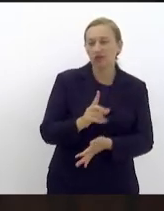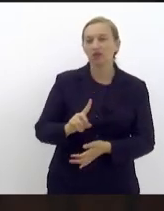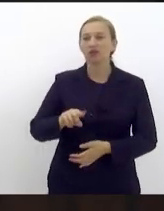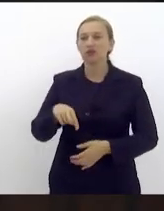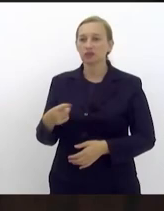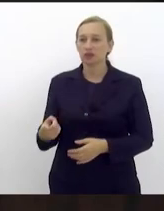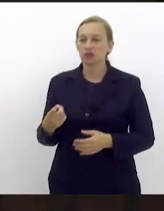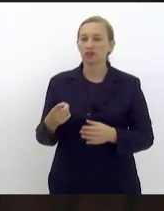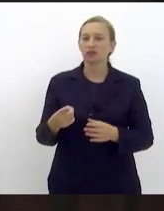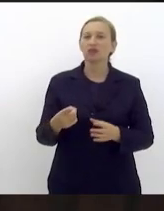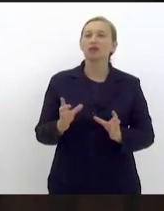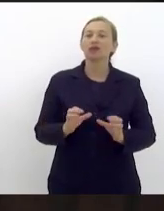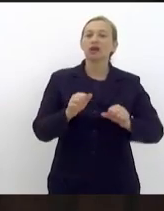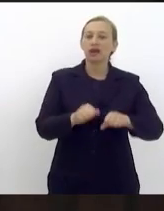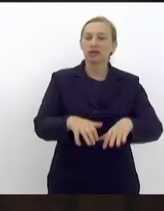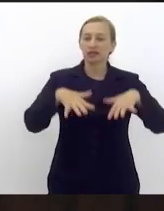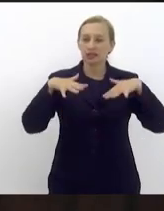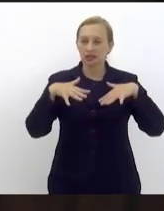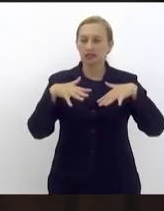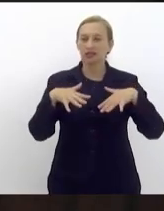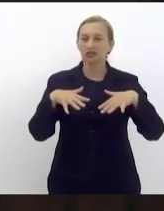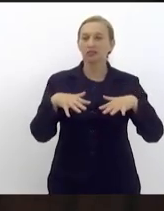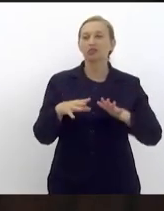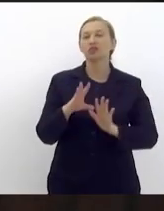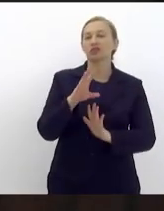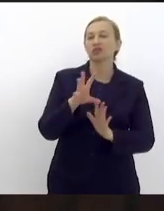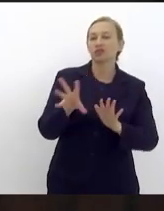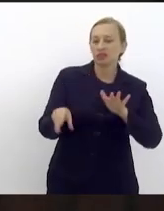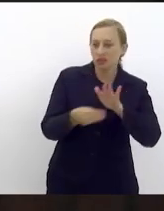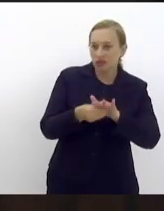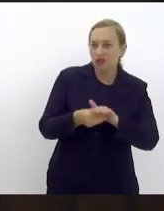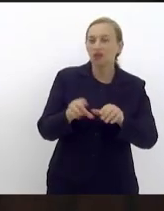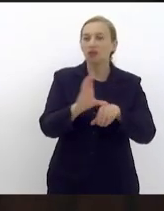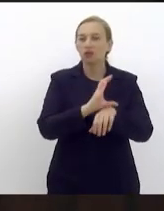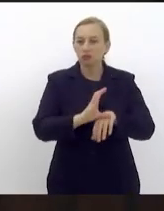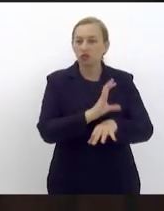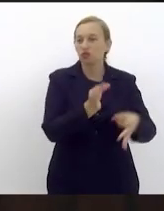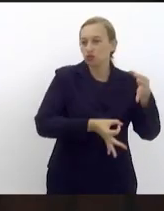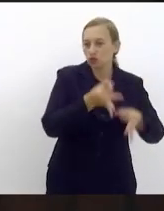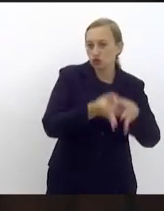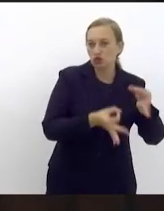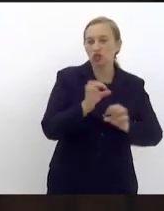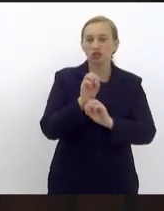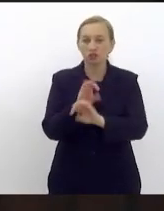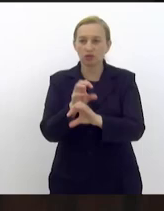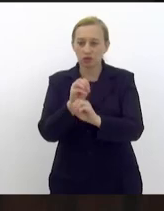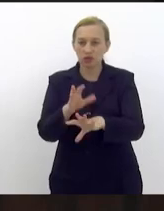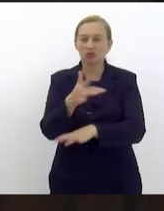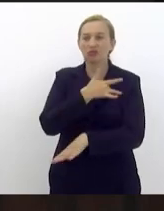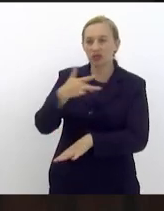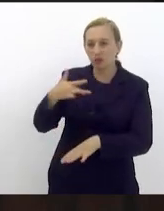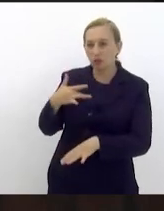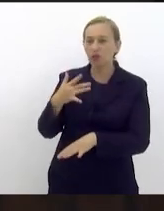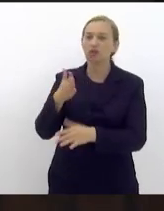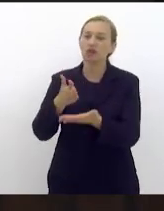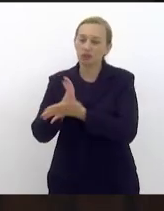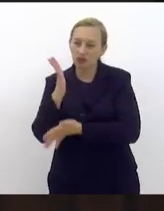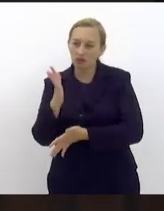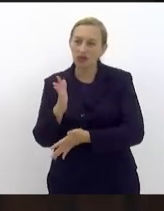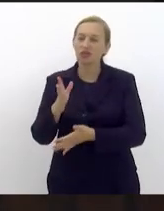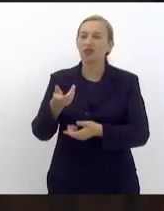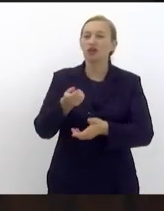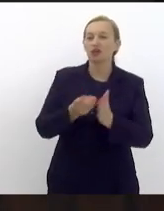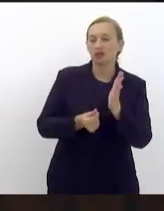pareceres às emendas de plenário das comissões de Constituição e Justiça favorável, educação favorável, saúde favorável, de